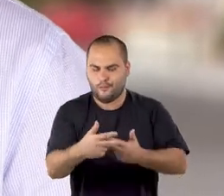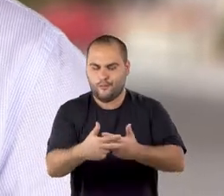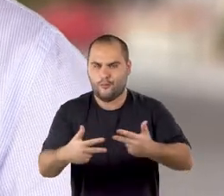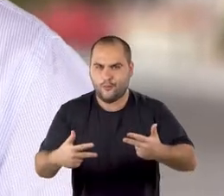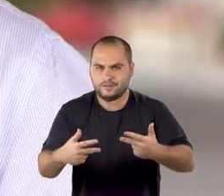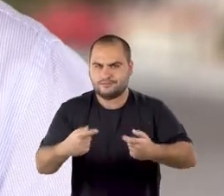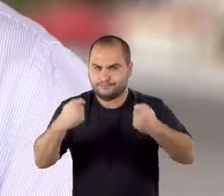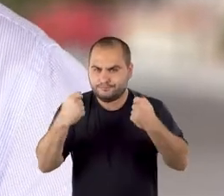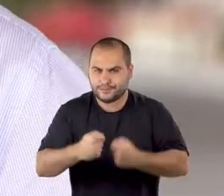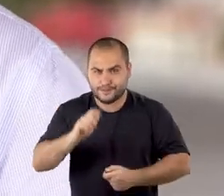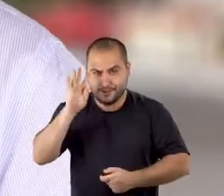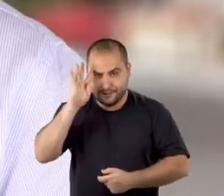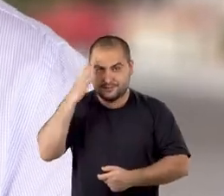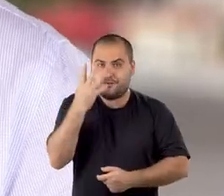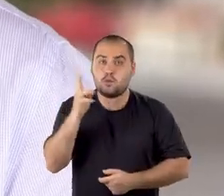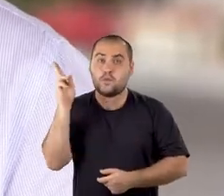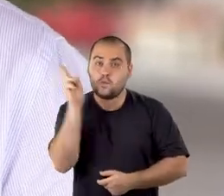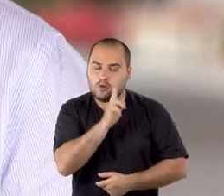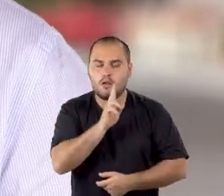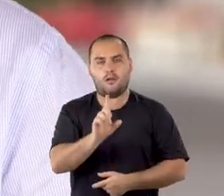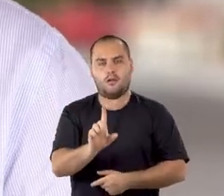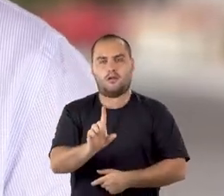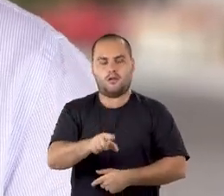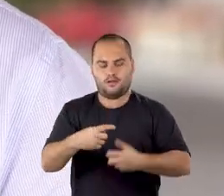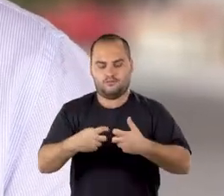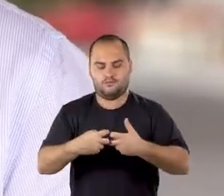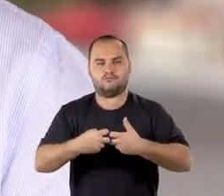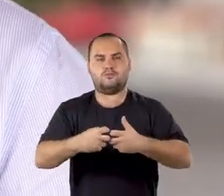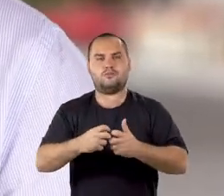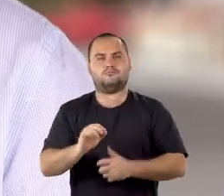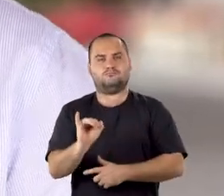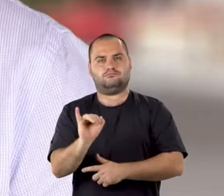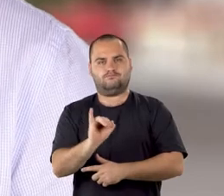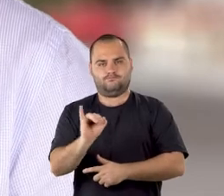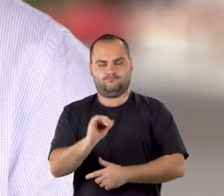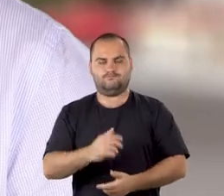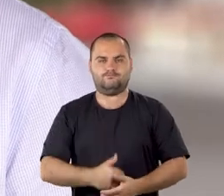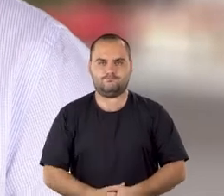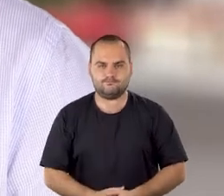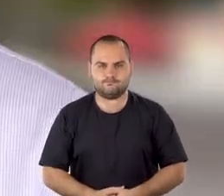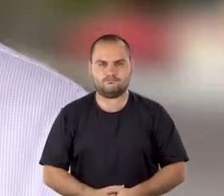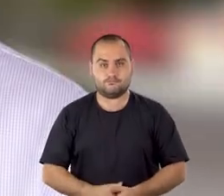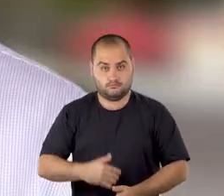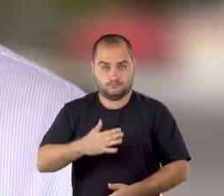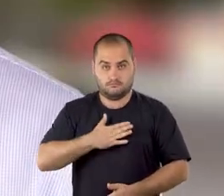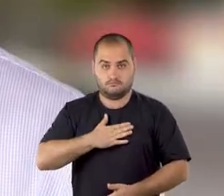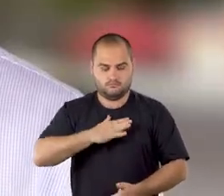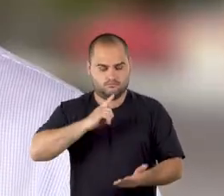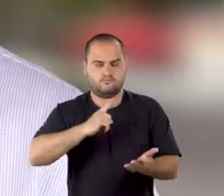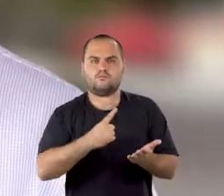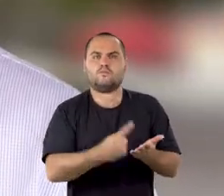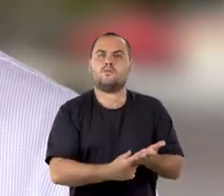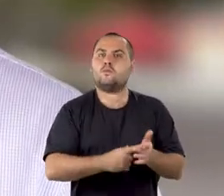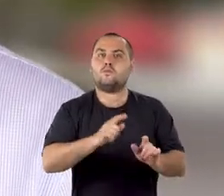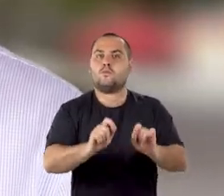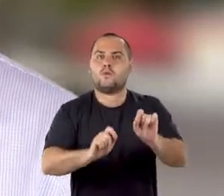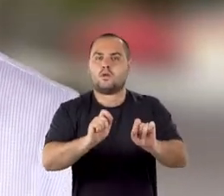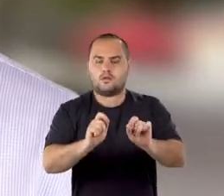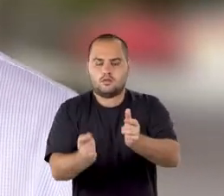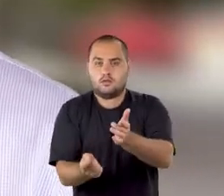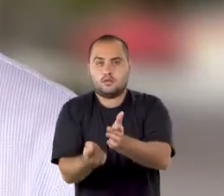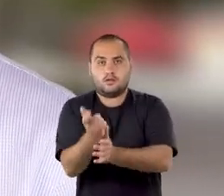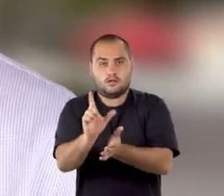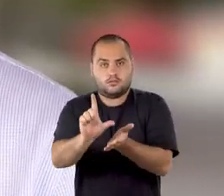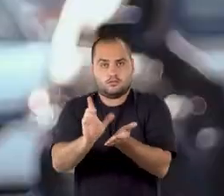que nós precisamos resolver com urgência, é o transporte público da nossa cidade. Meu compromisso é fazer uma